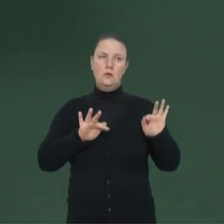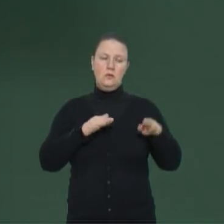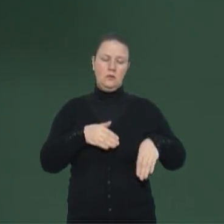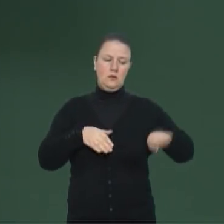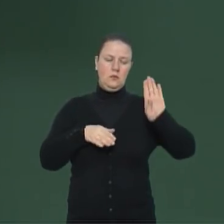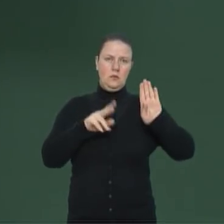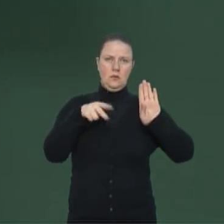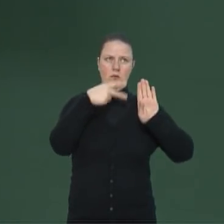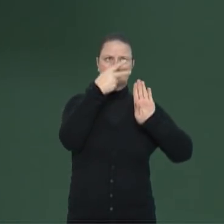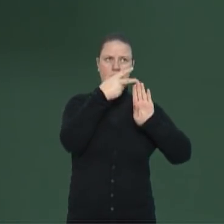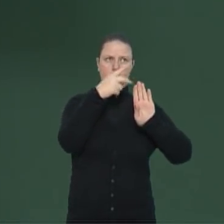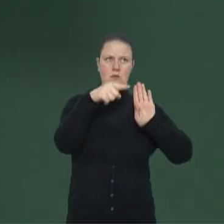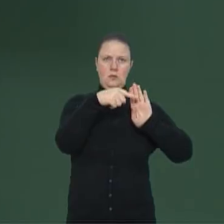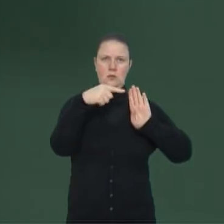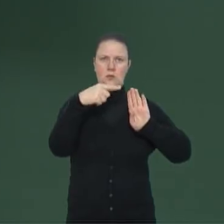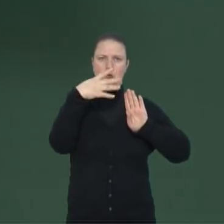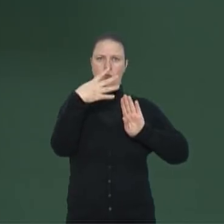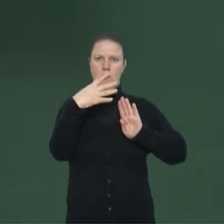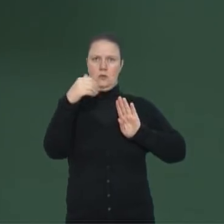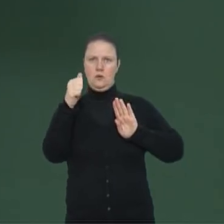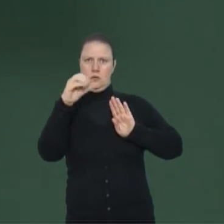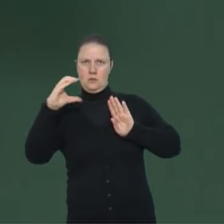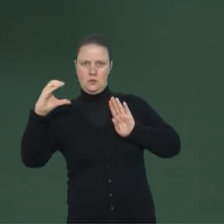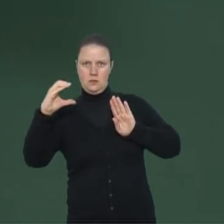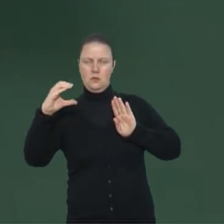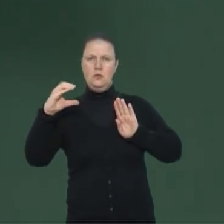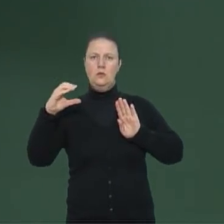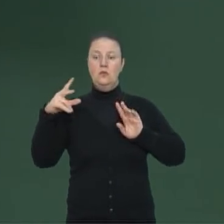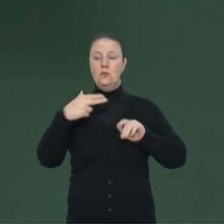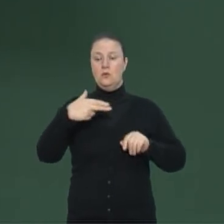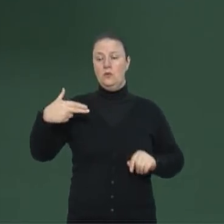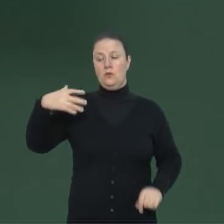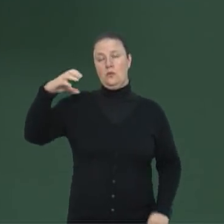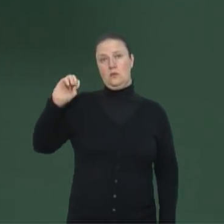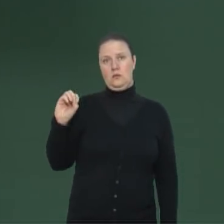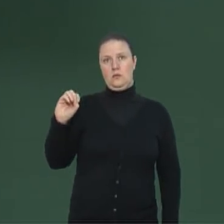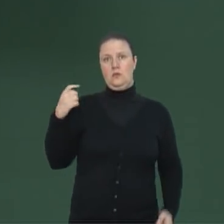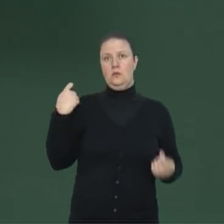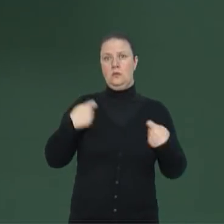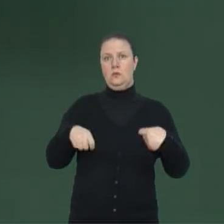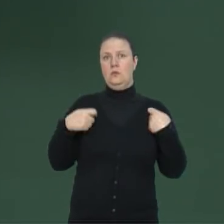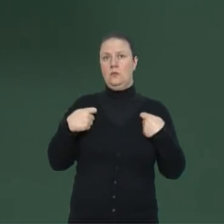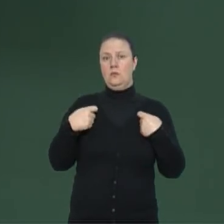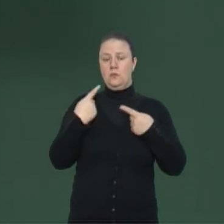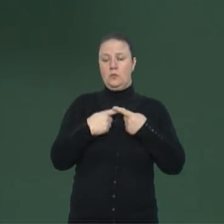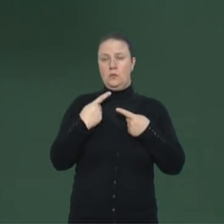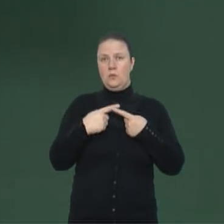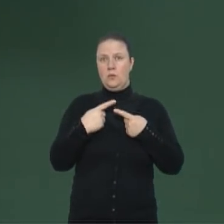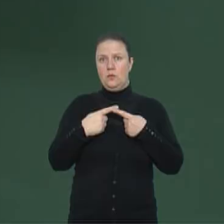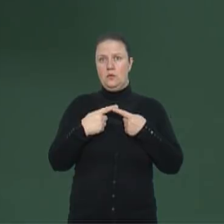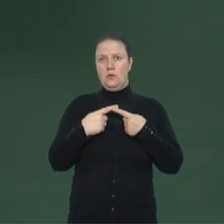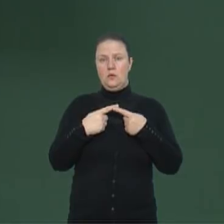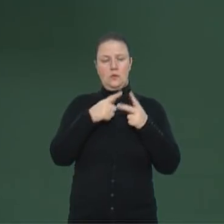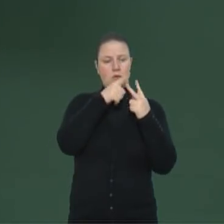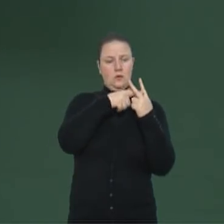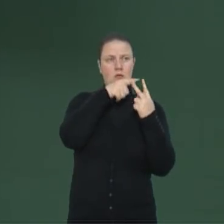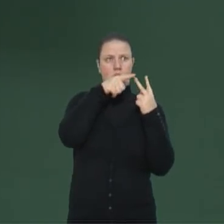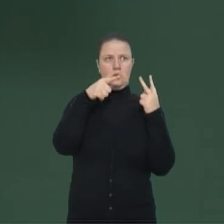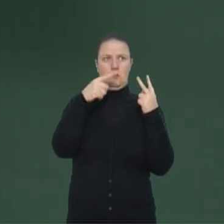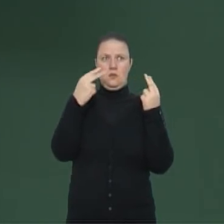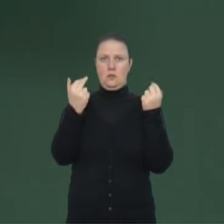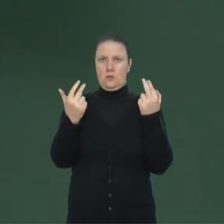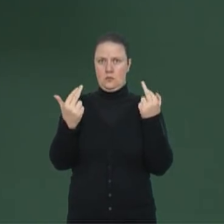quadrado menos 4ac e vamos deixar igual a zero. Por que igual a zero? Porque eu quero que as raízes sejam iguais, tá?